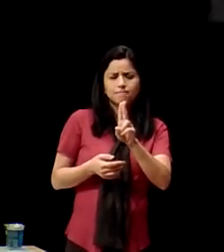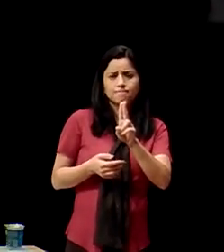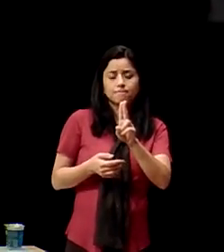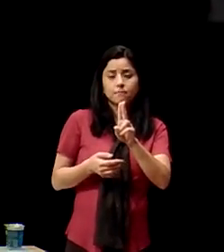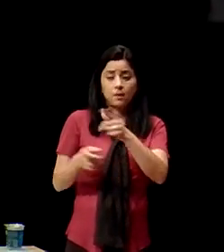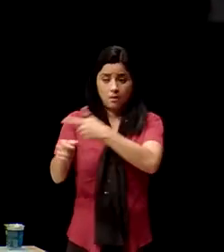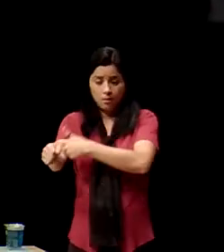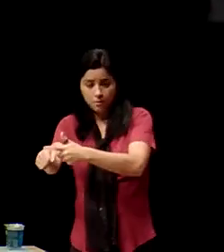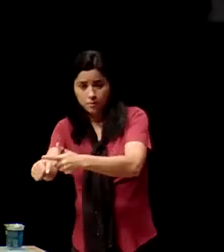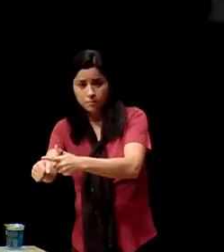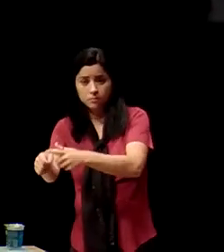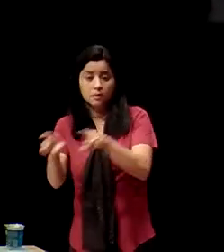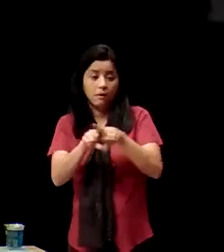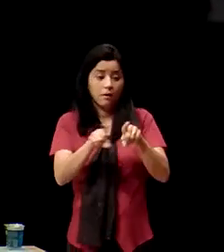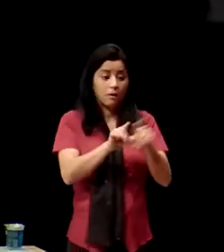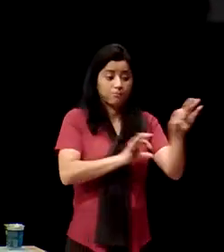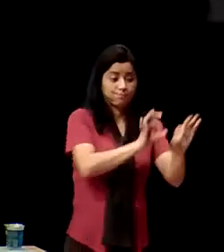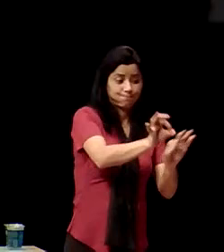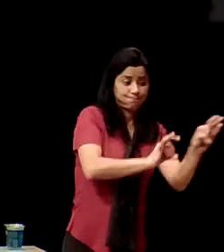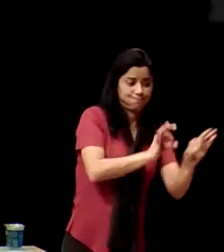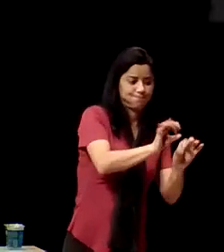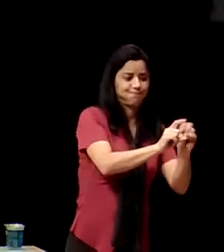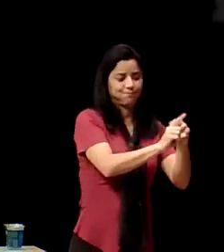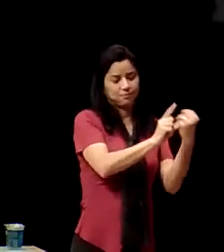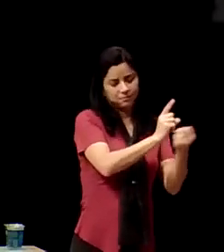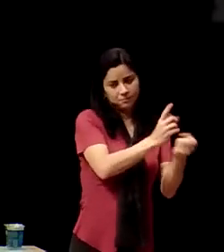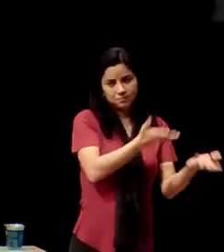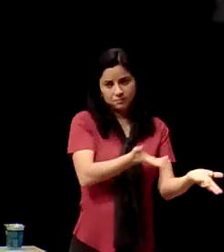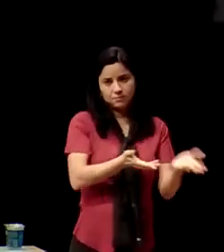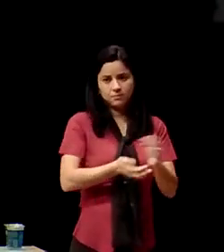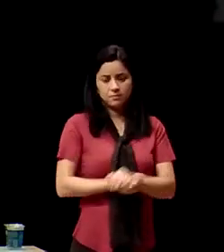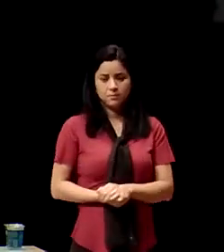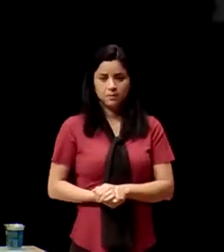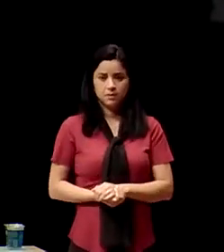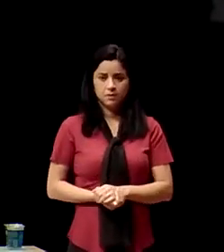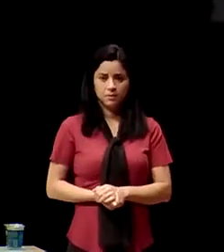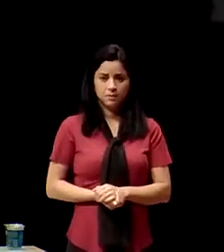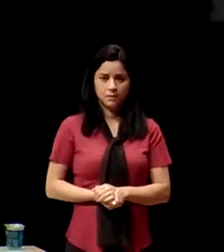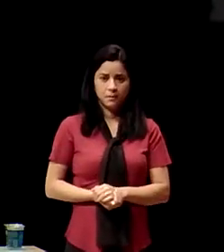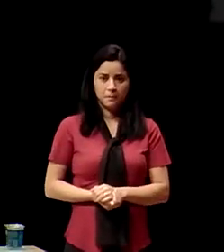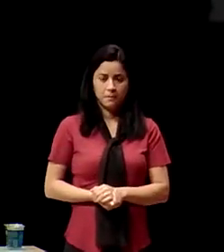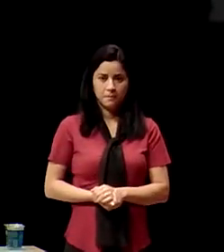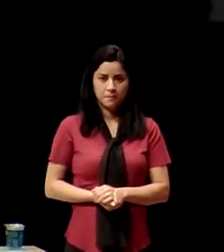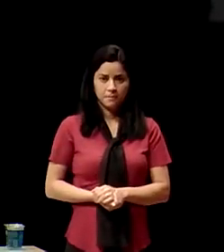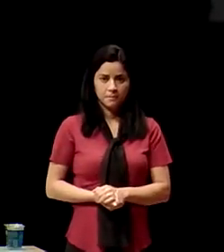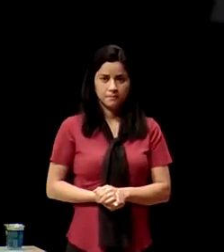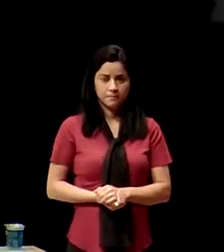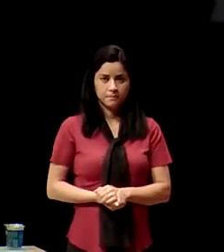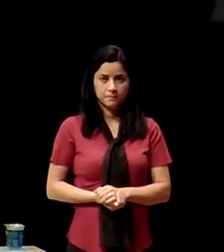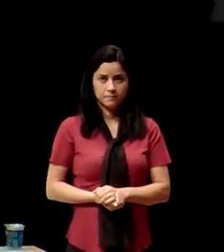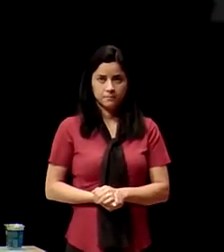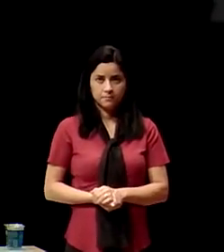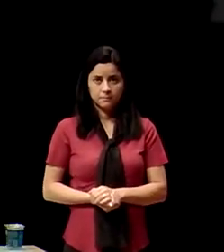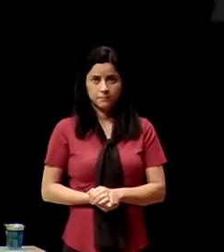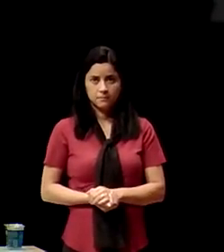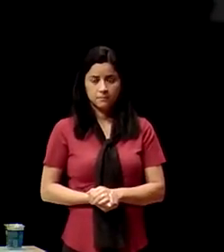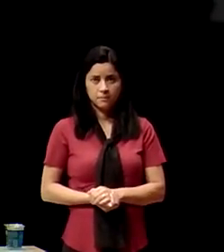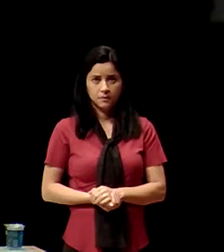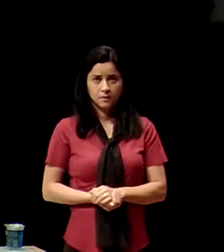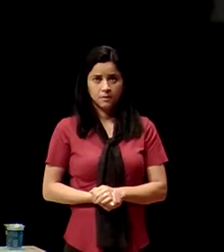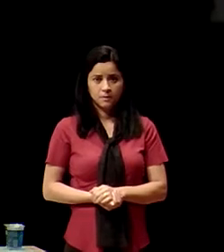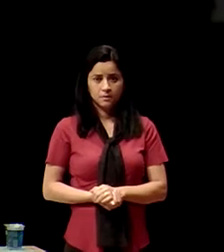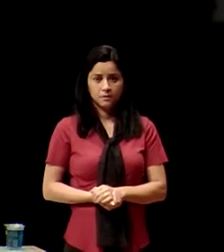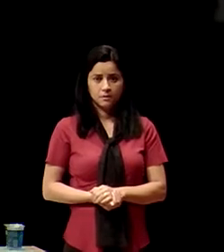educação como para projetos sociais. Covering both governmental organizations